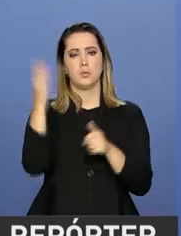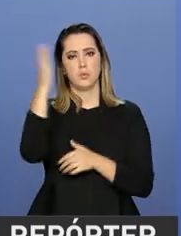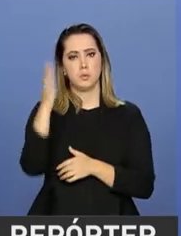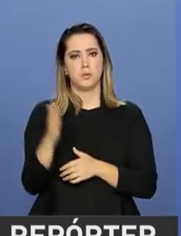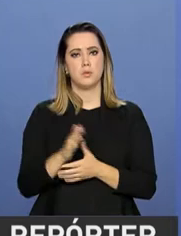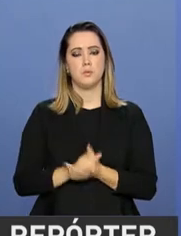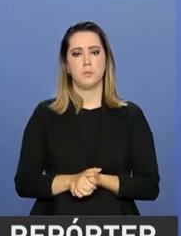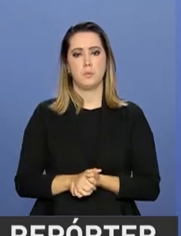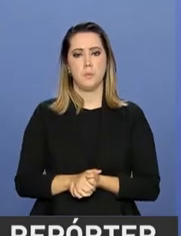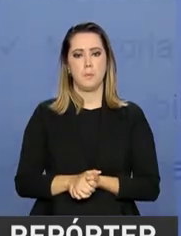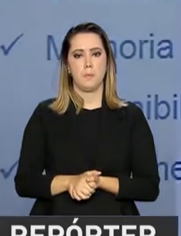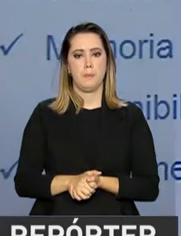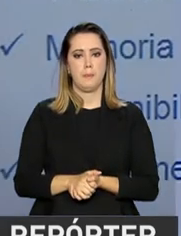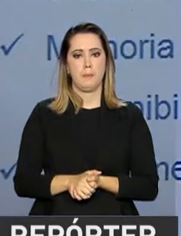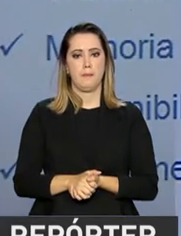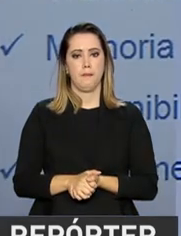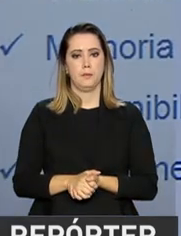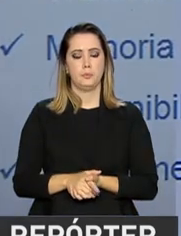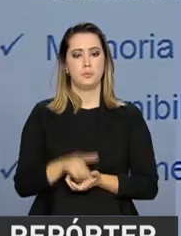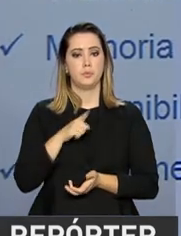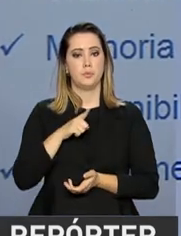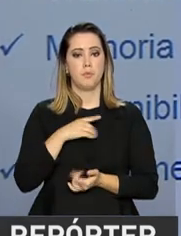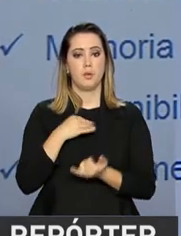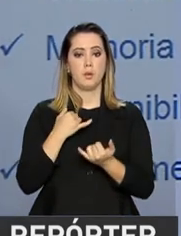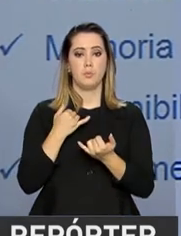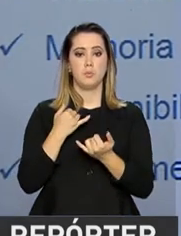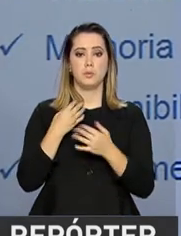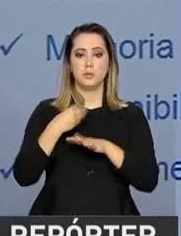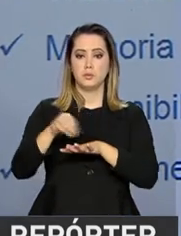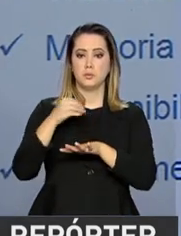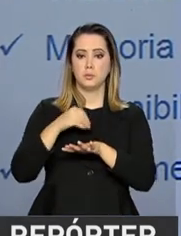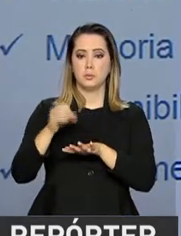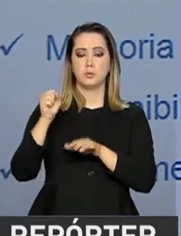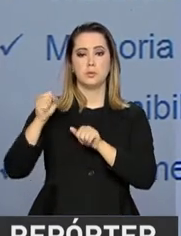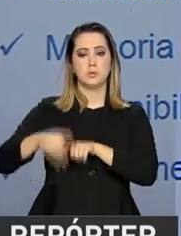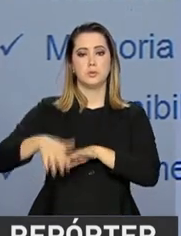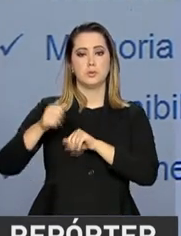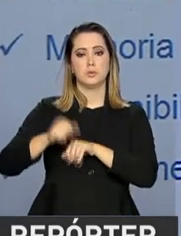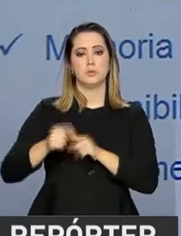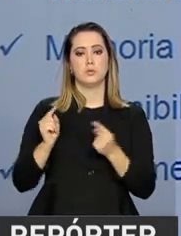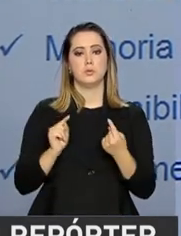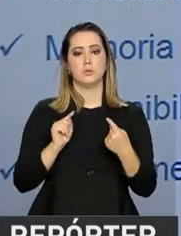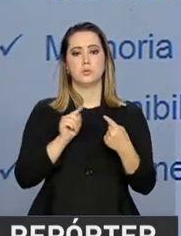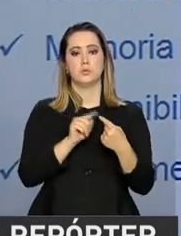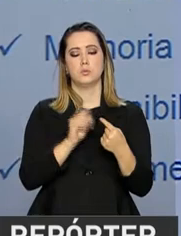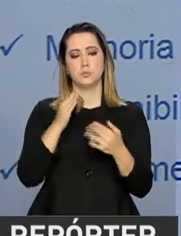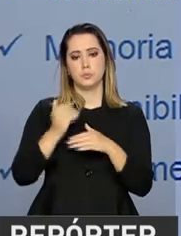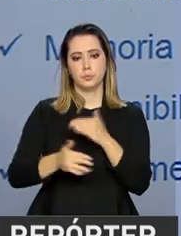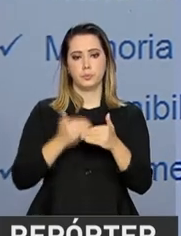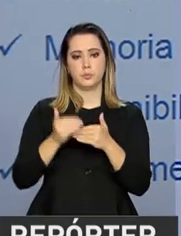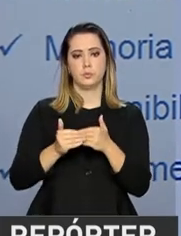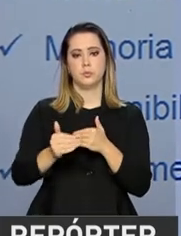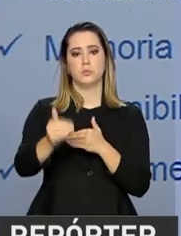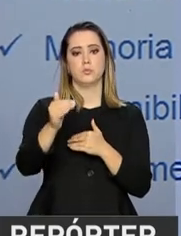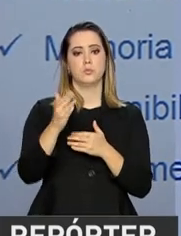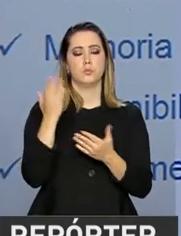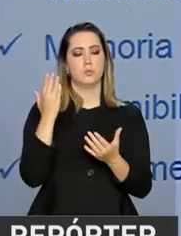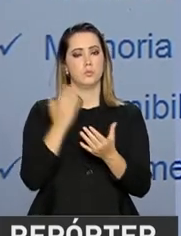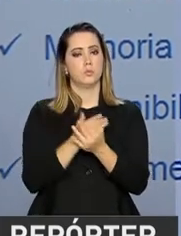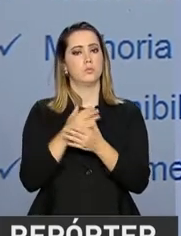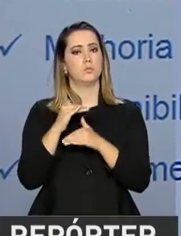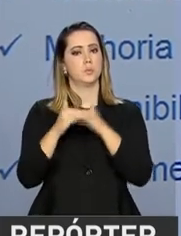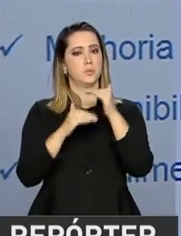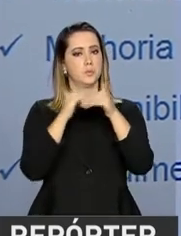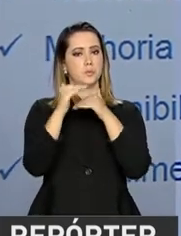alguma informação também sobre setembro apontam muito no sentido da continuidade desse processo de crescimento